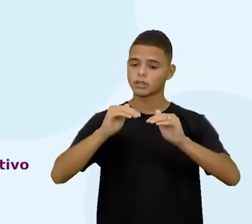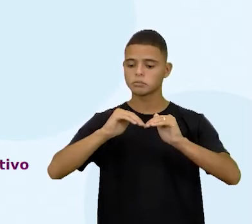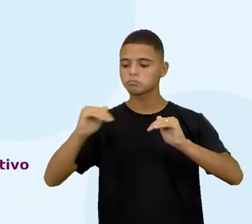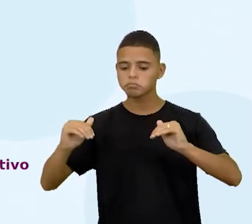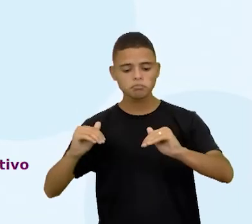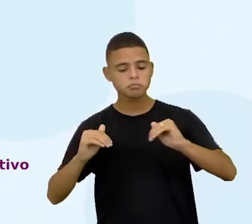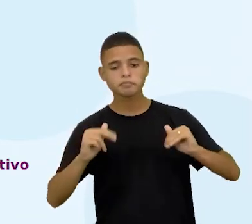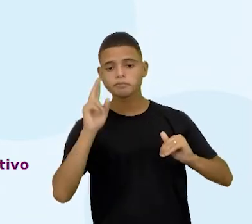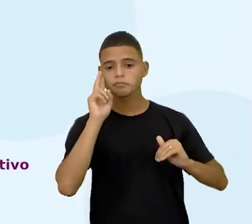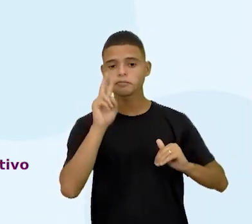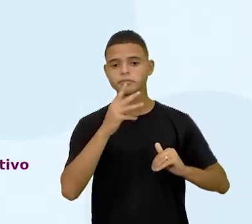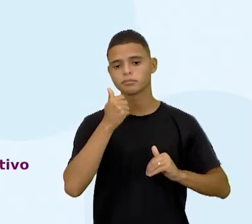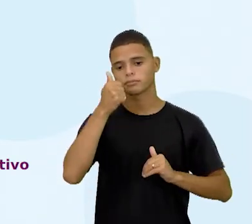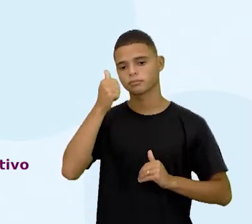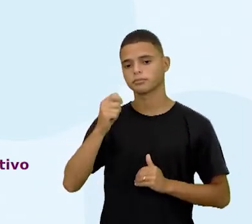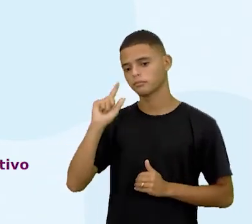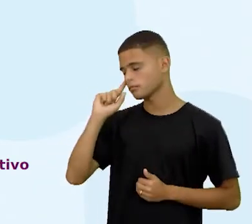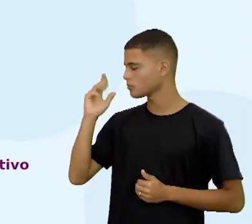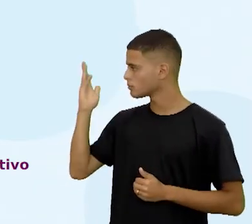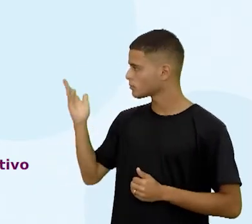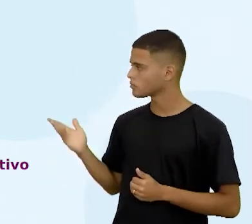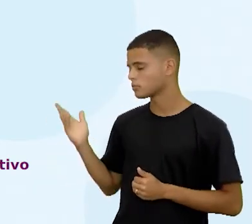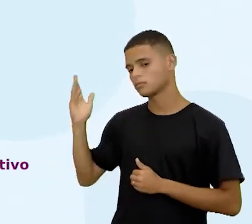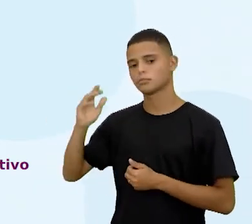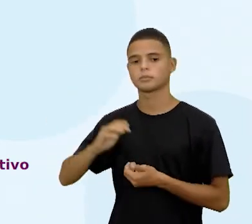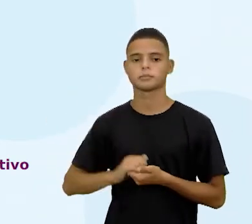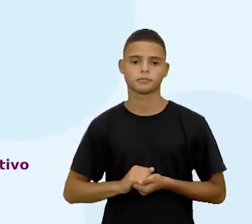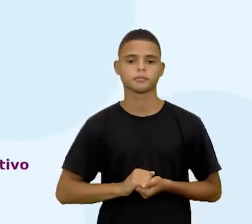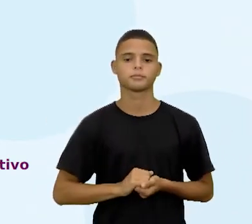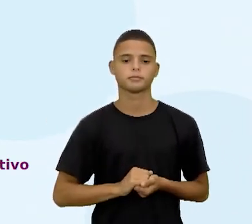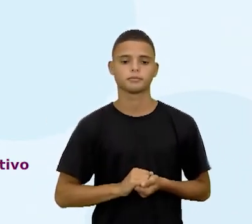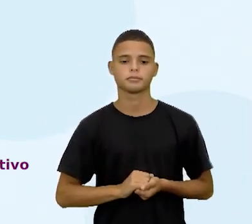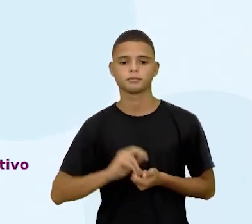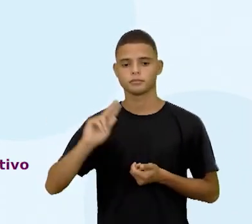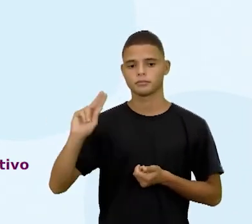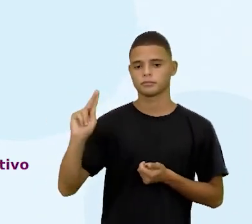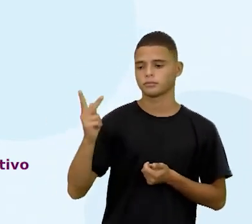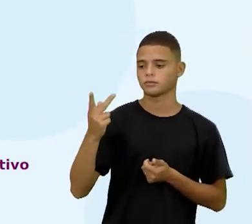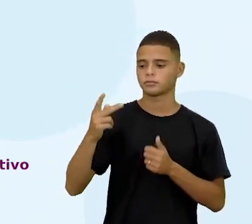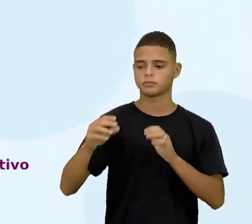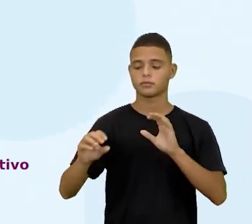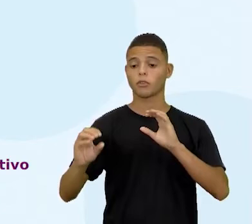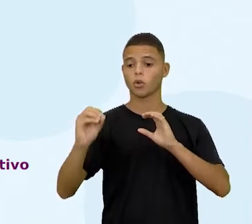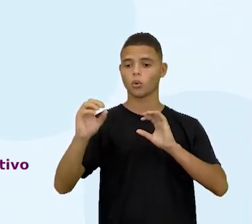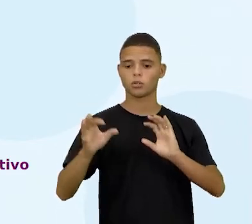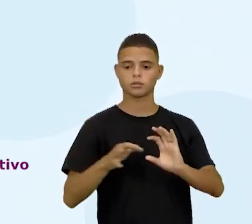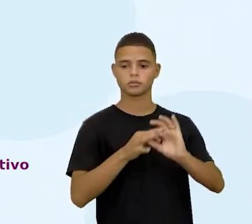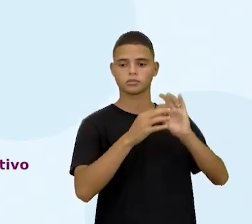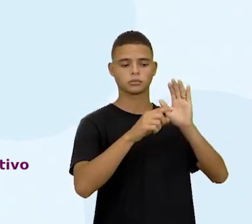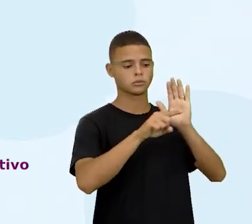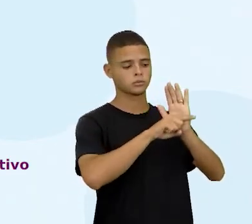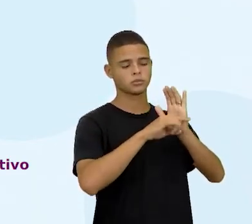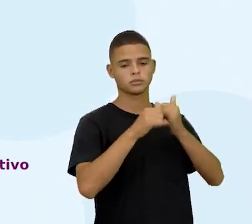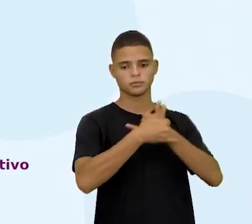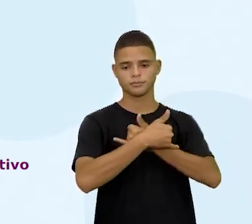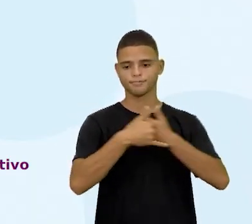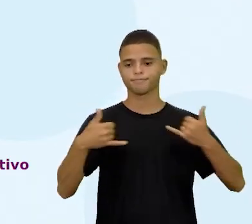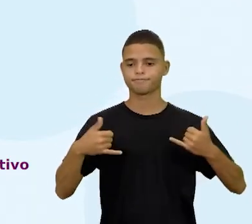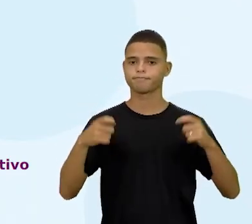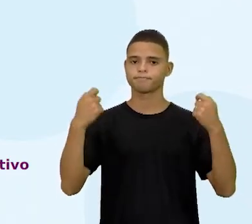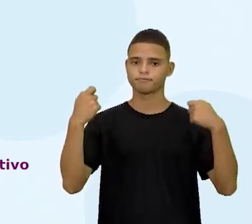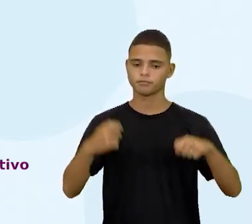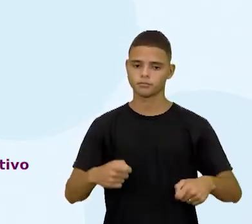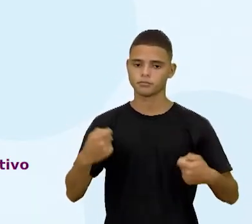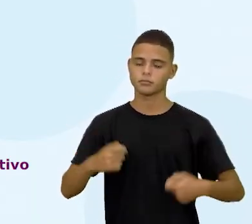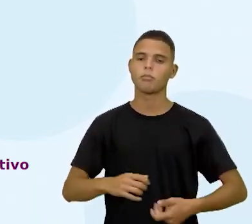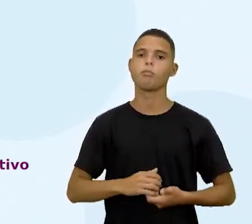está mostrando para vocês o que é. Hidrogênio ligado ao átomo eletronegativo. Lembra que tem que ser bem eletronegativo, porque se ele não